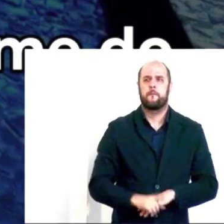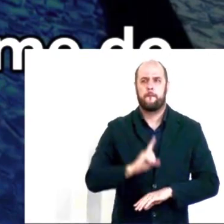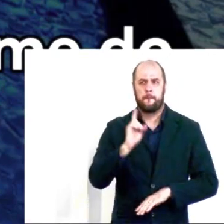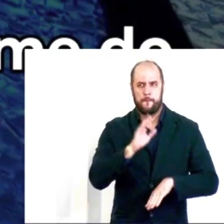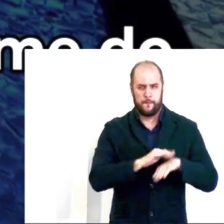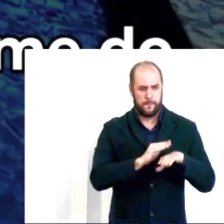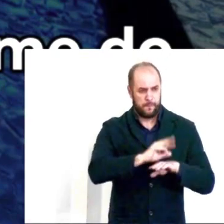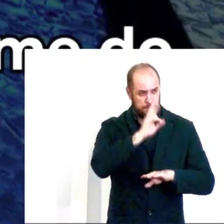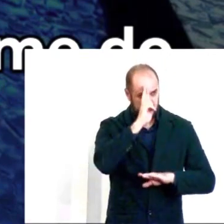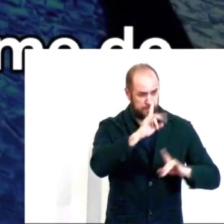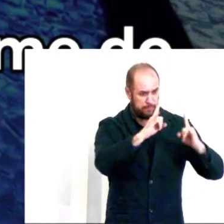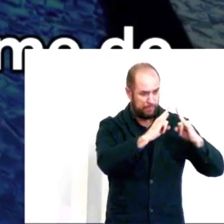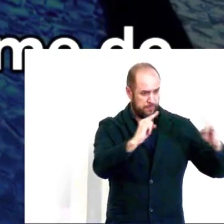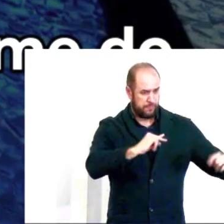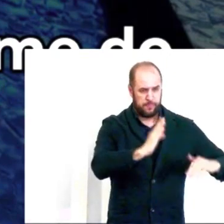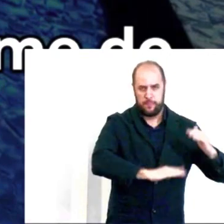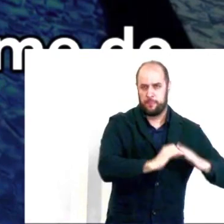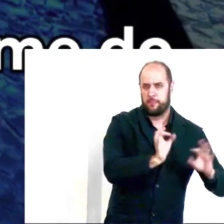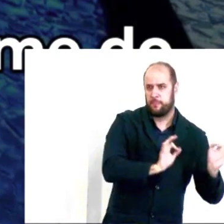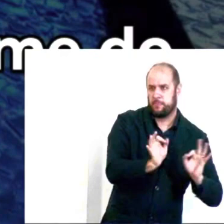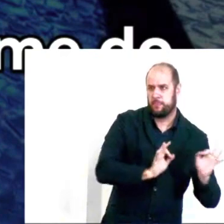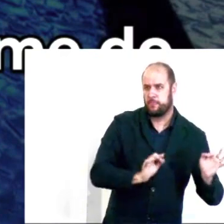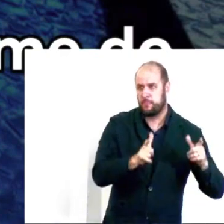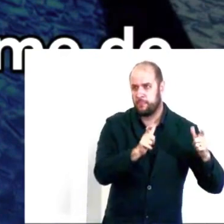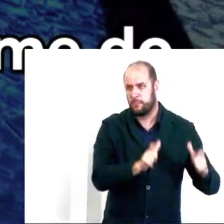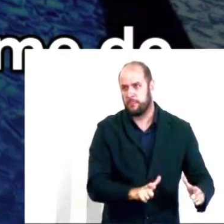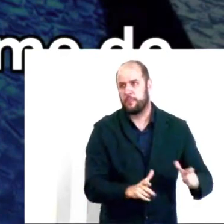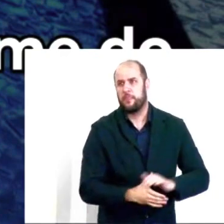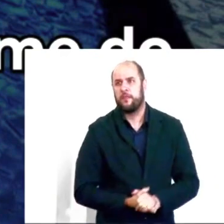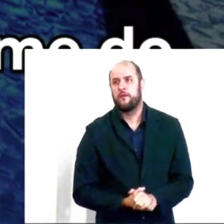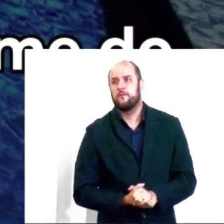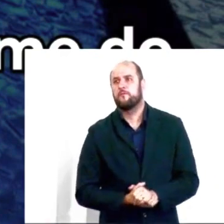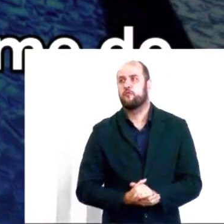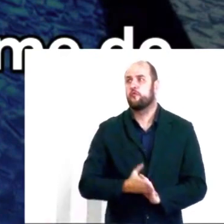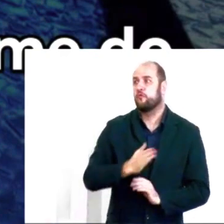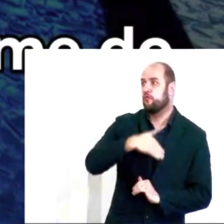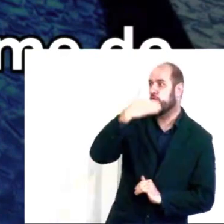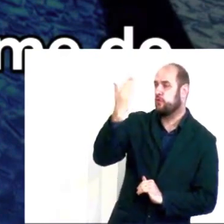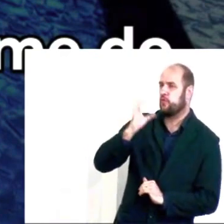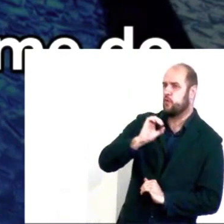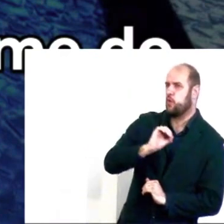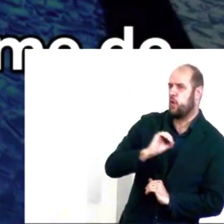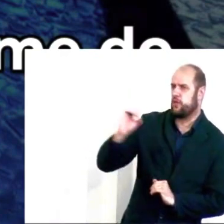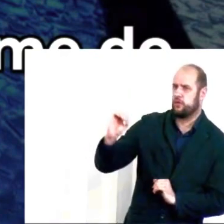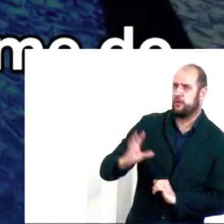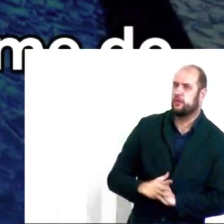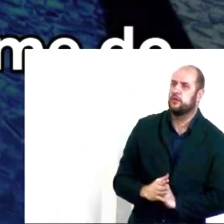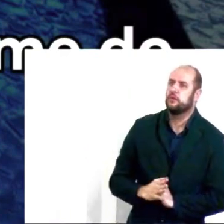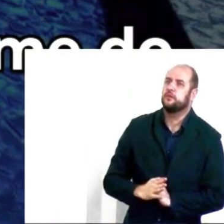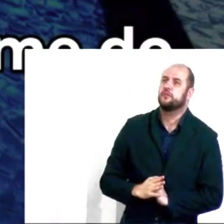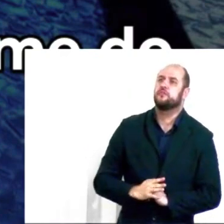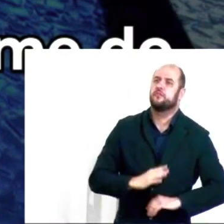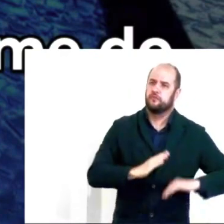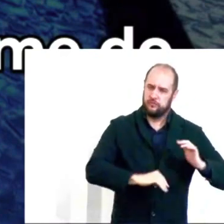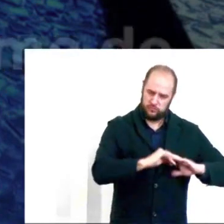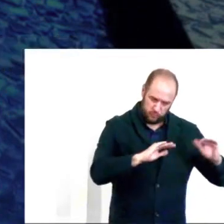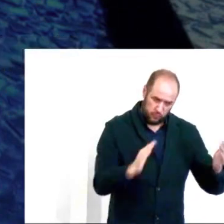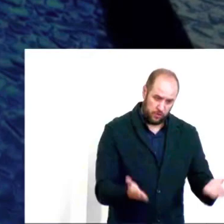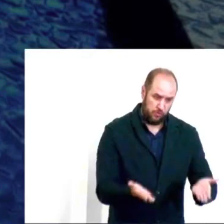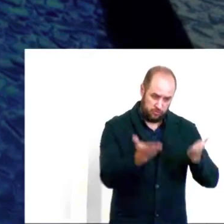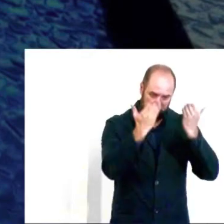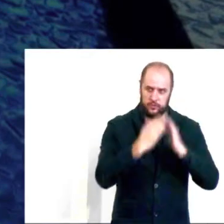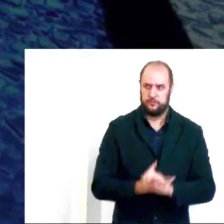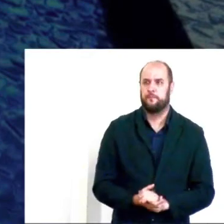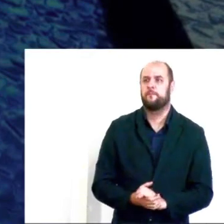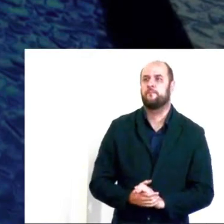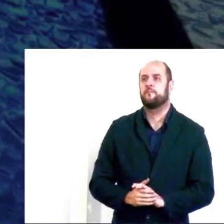tenda, ficando Betel ao ocidente e Ai ao oriente. Ali edificou um altar ao Senhor e invocou o nome do Senhor.